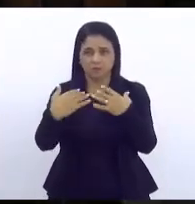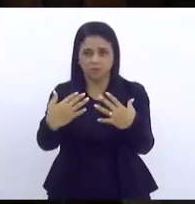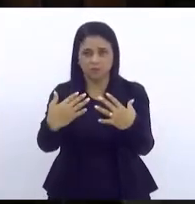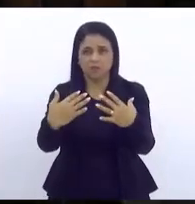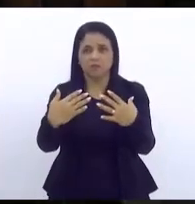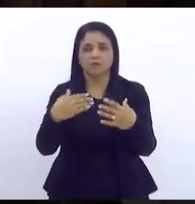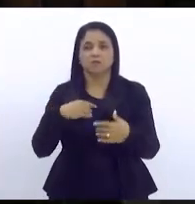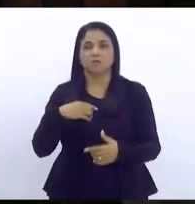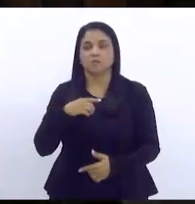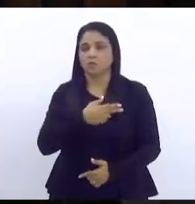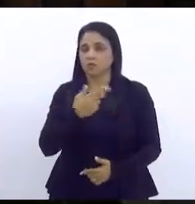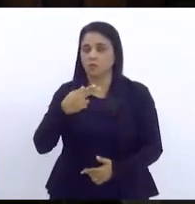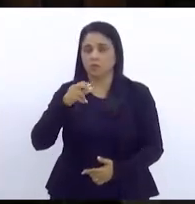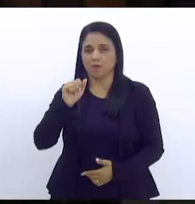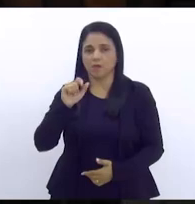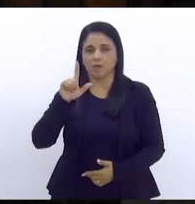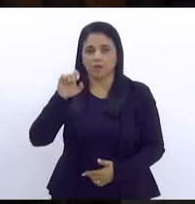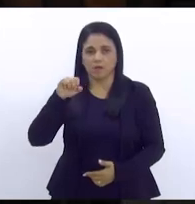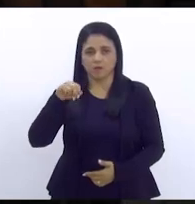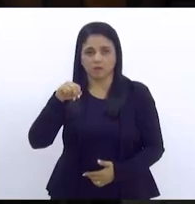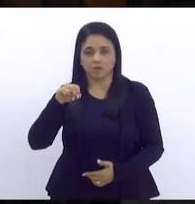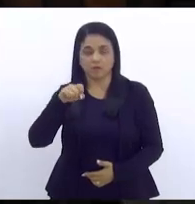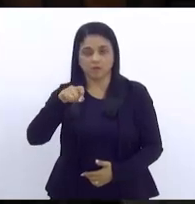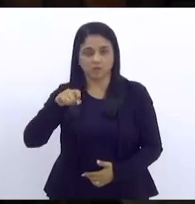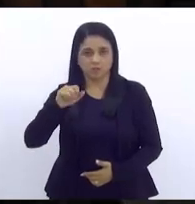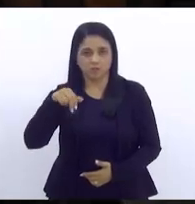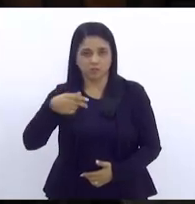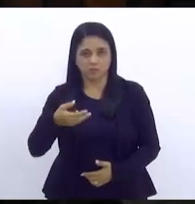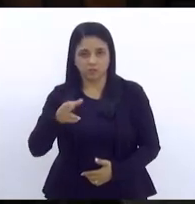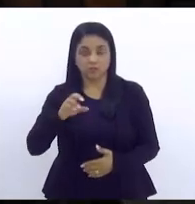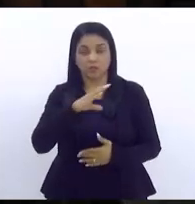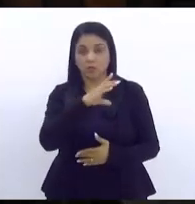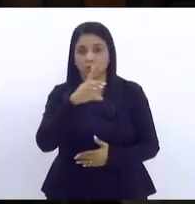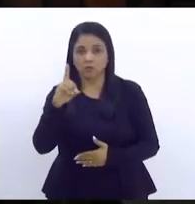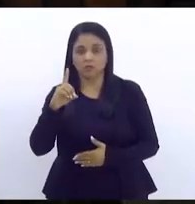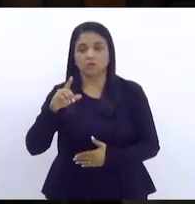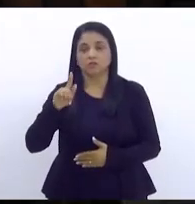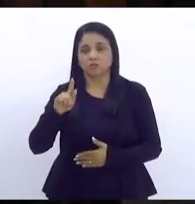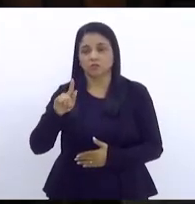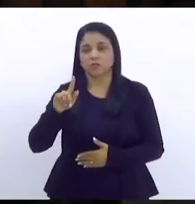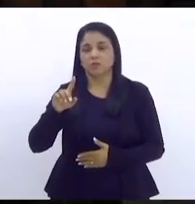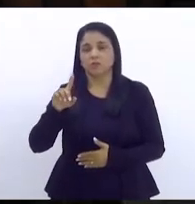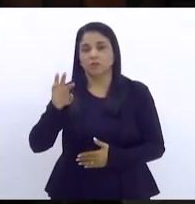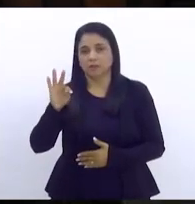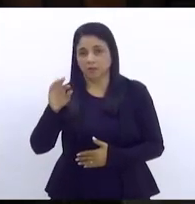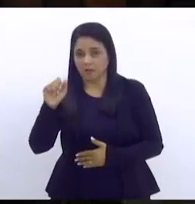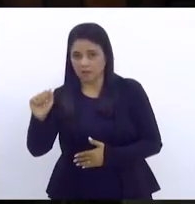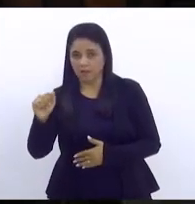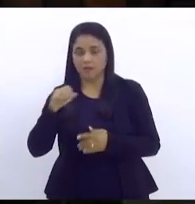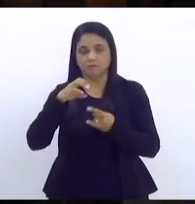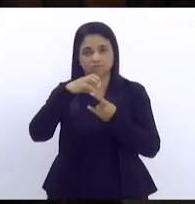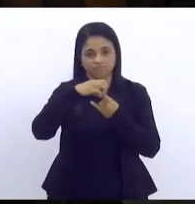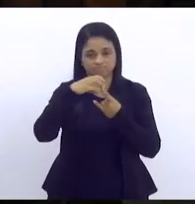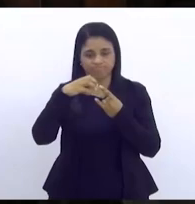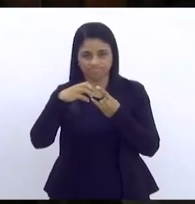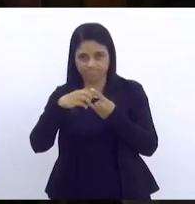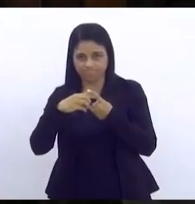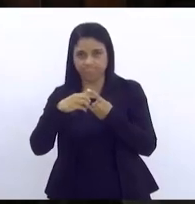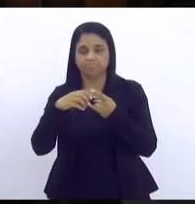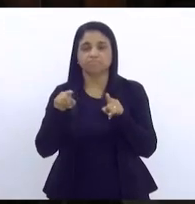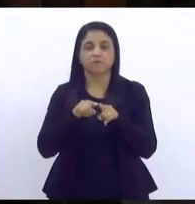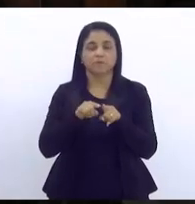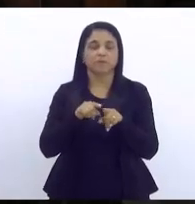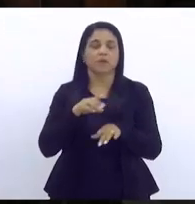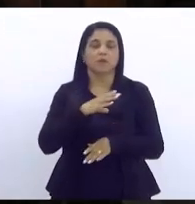Eu me chamo Alexandre pessoa Sou coordenador do GT água e saneamento da fundação Osvaldo Cruz coordenador do GT saúde e